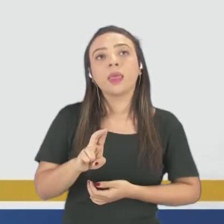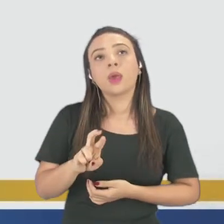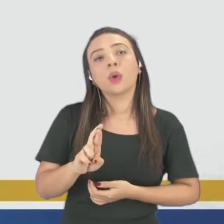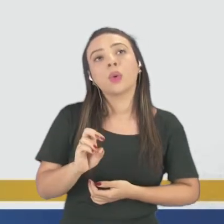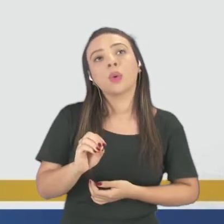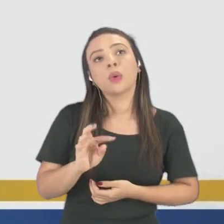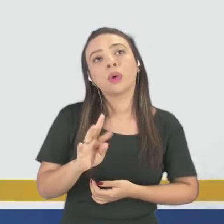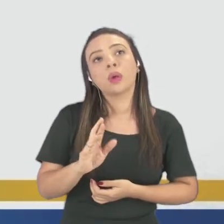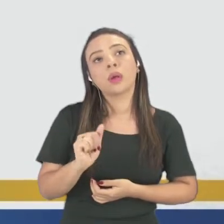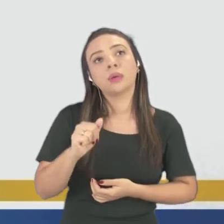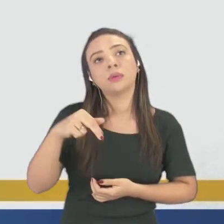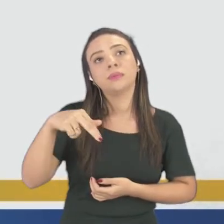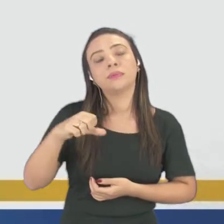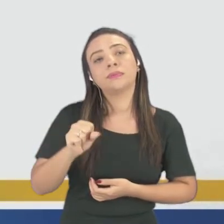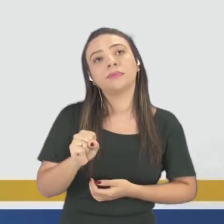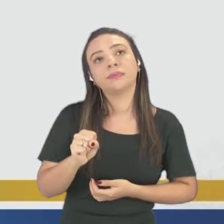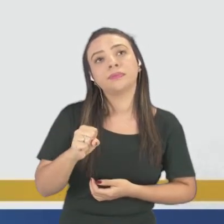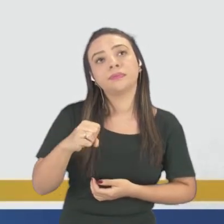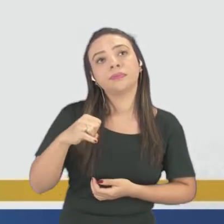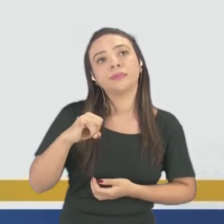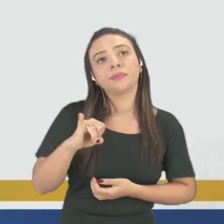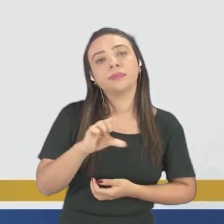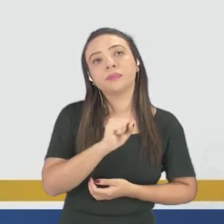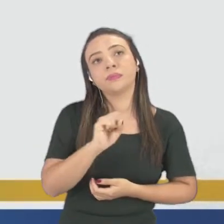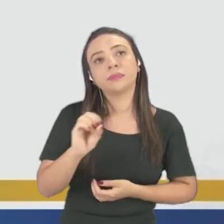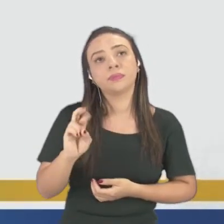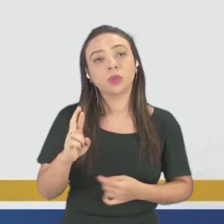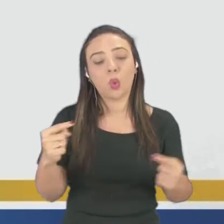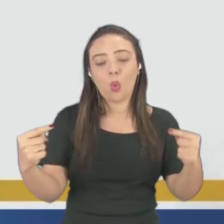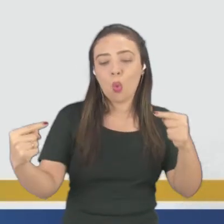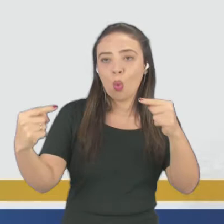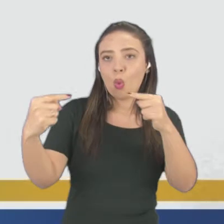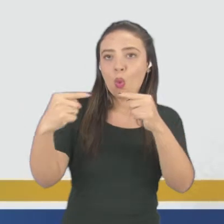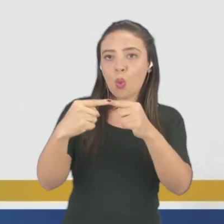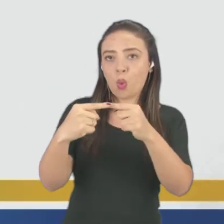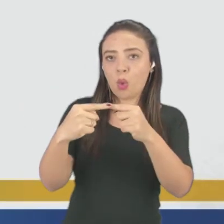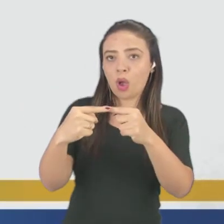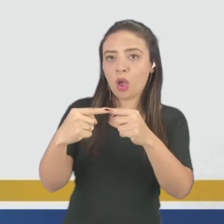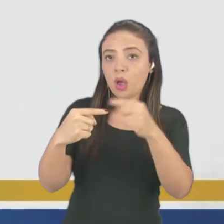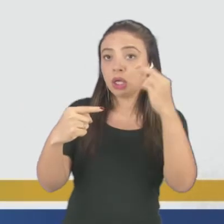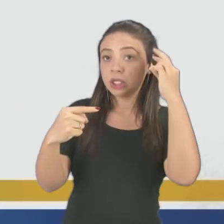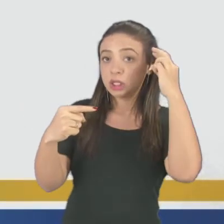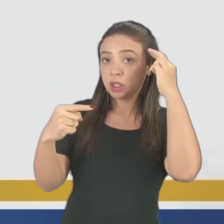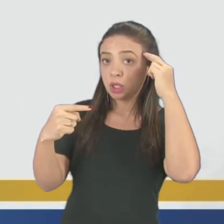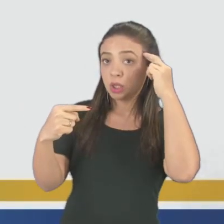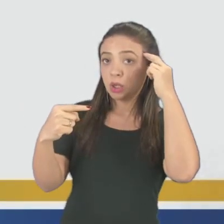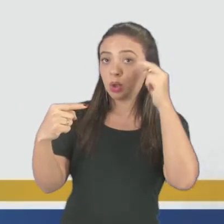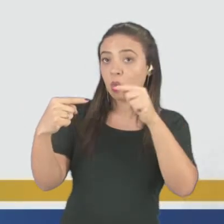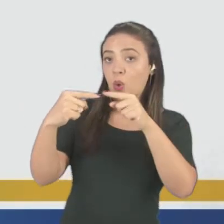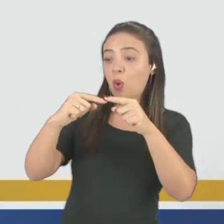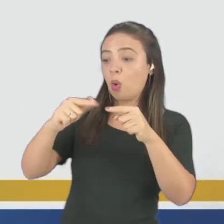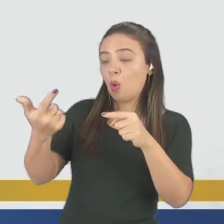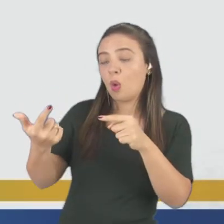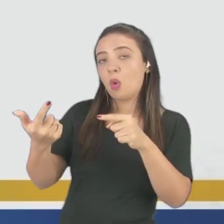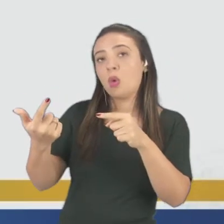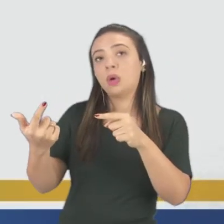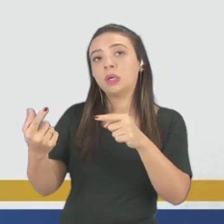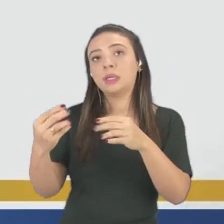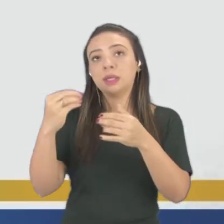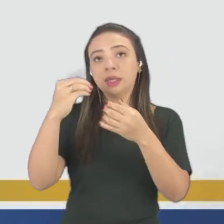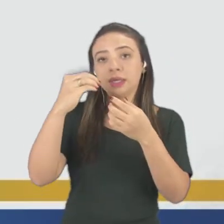agem na assinados que são um ponto de junção do neurônio com outra célula com função de produzir